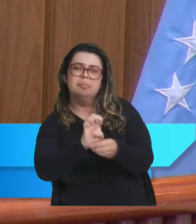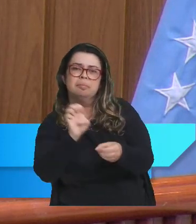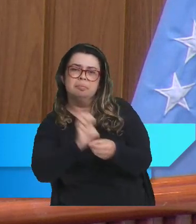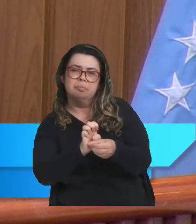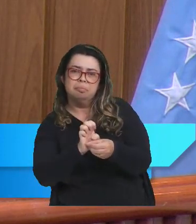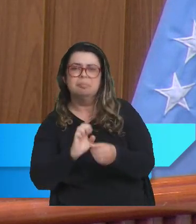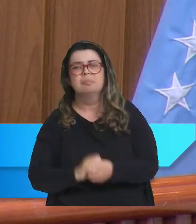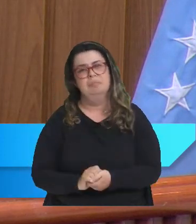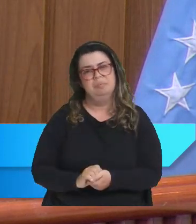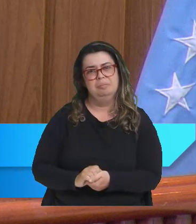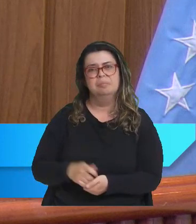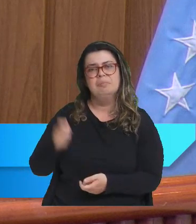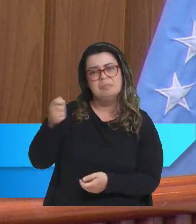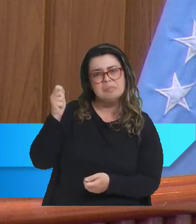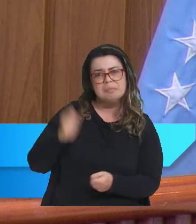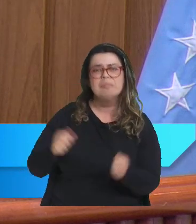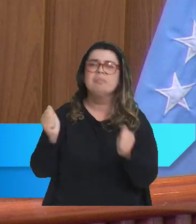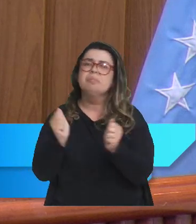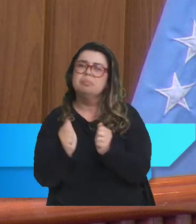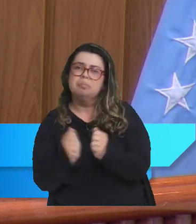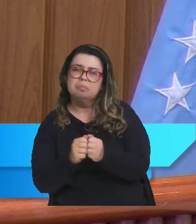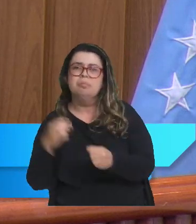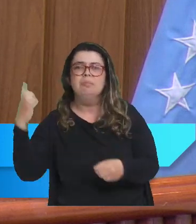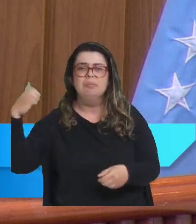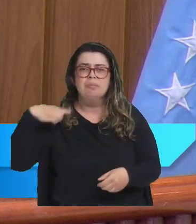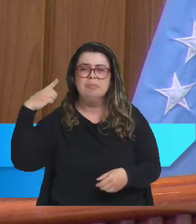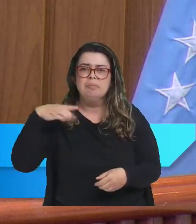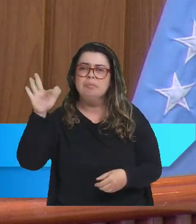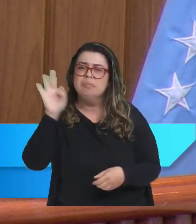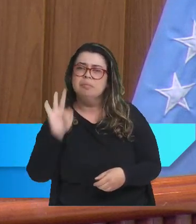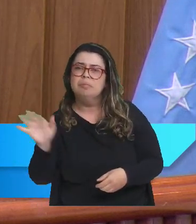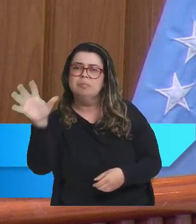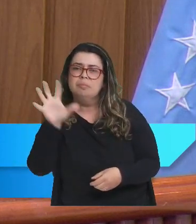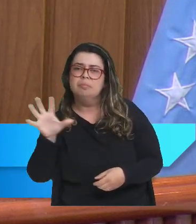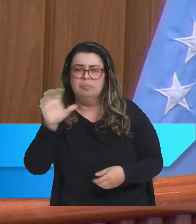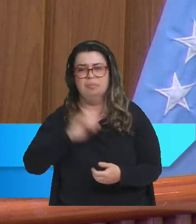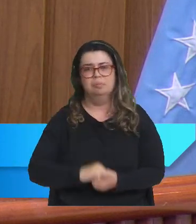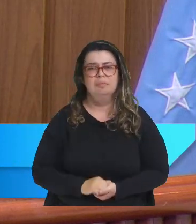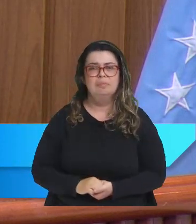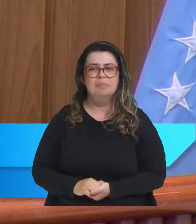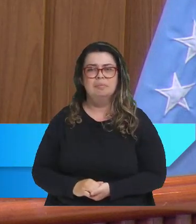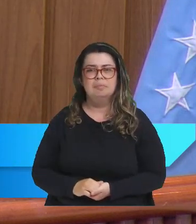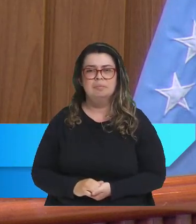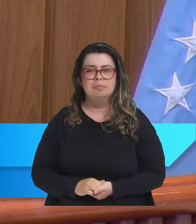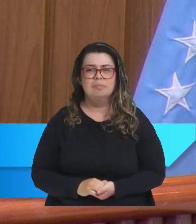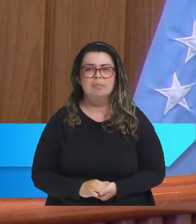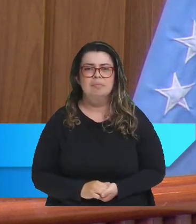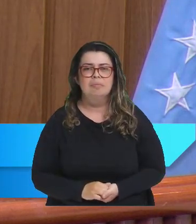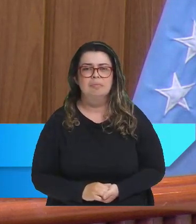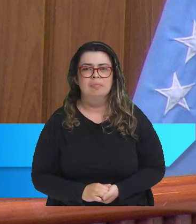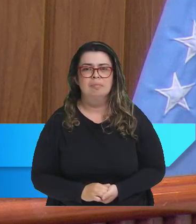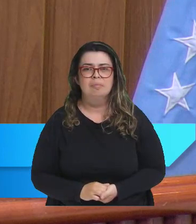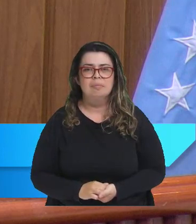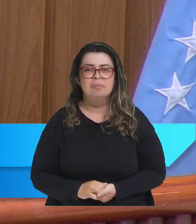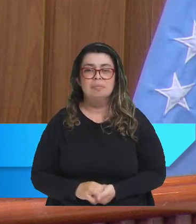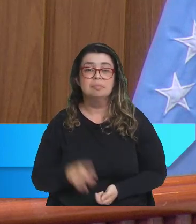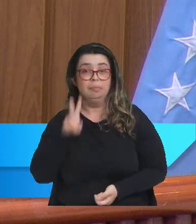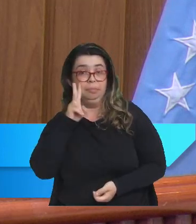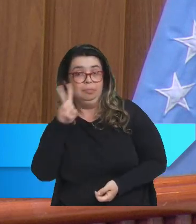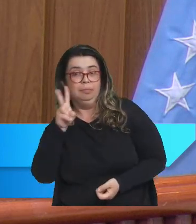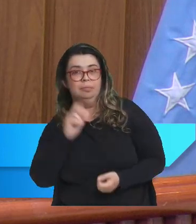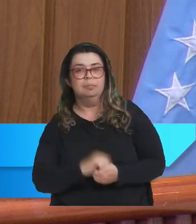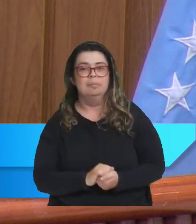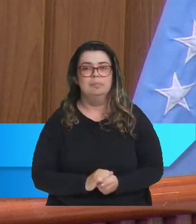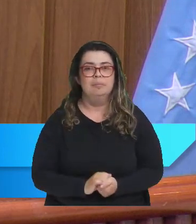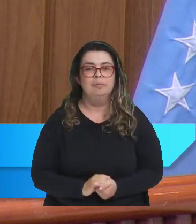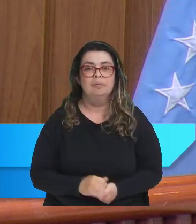federal. Eu tenho esperança onde a cidade vai crescer muito. Nós estamos vendo a cidade hoje crescer